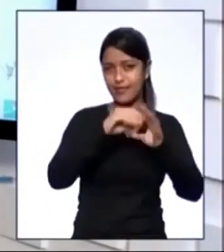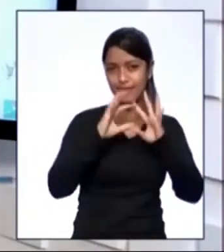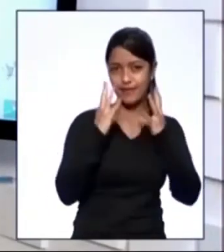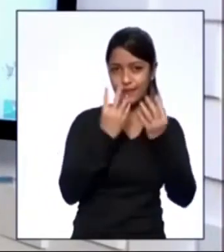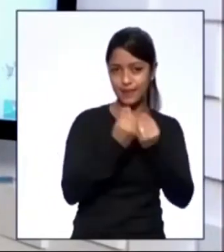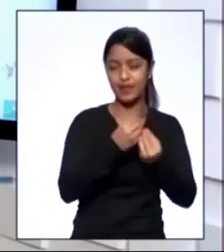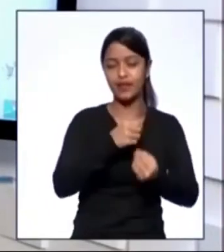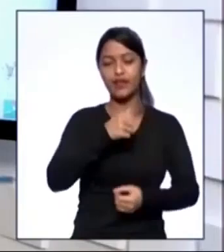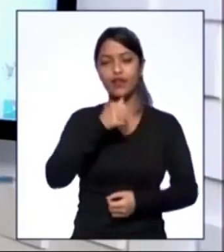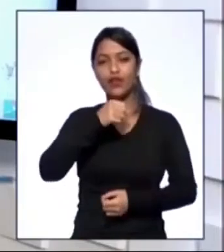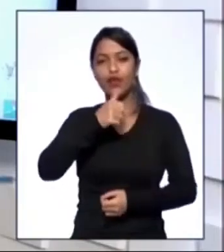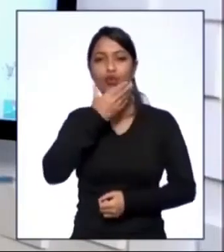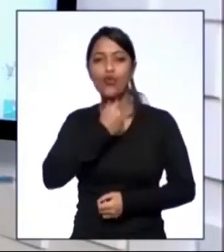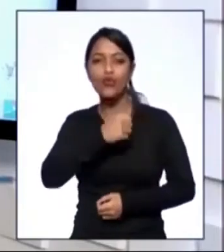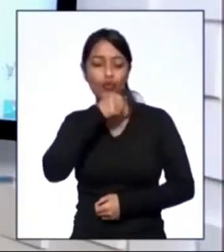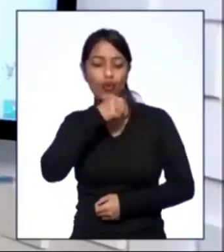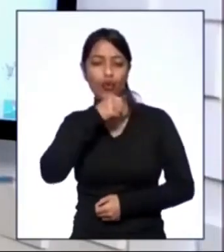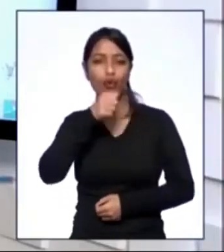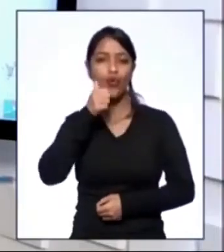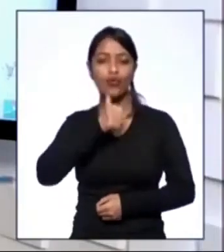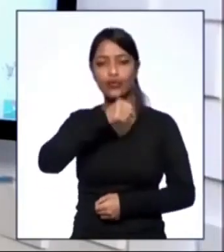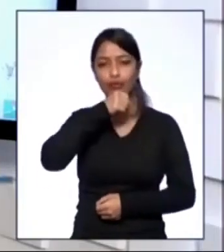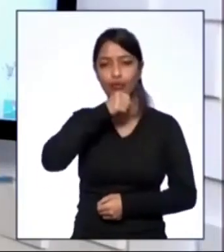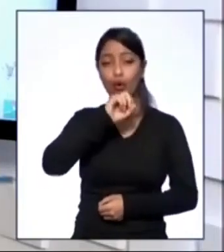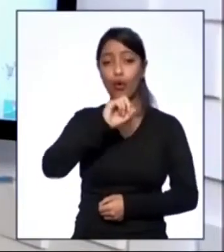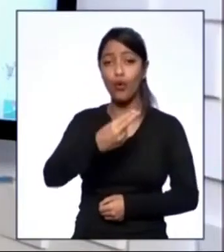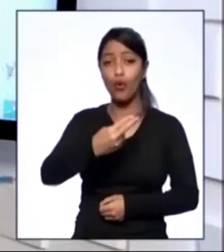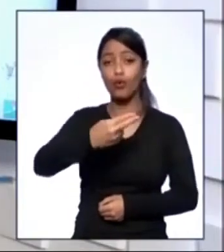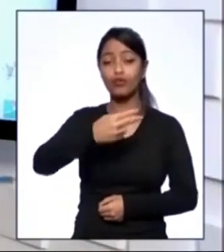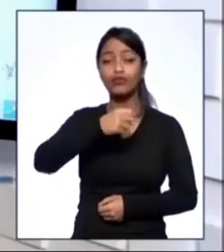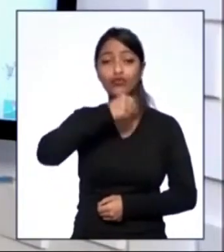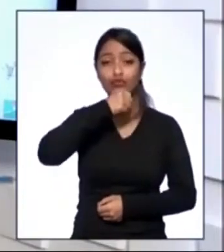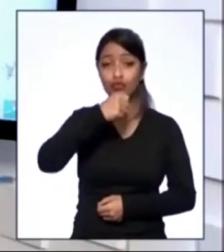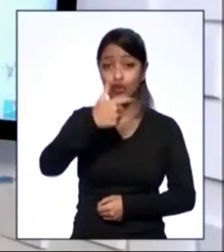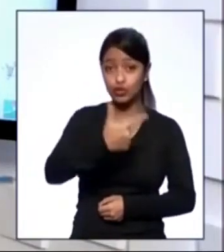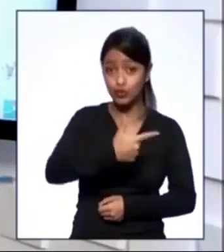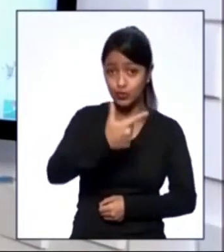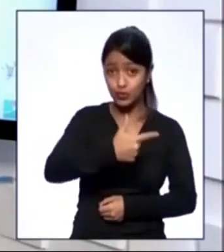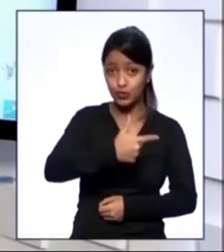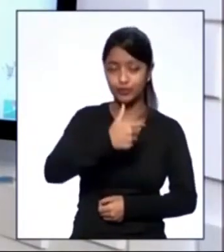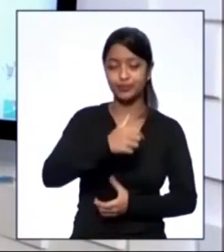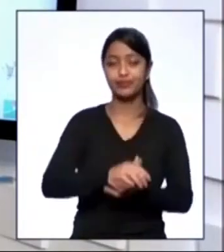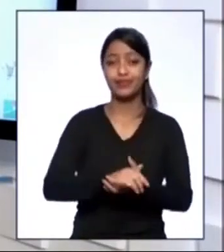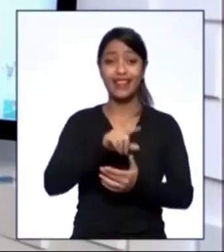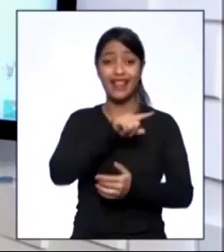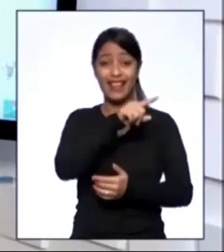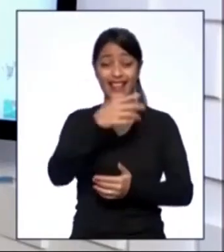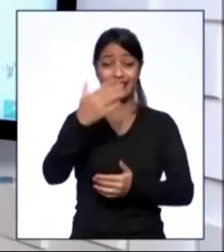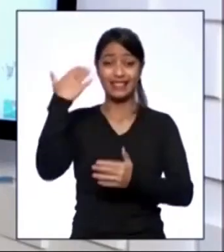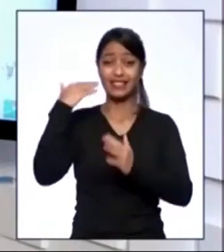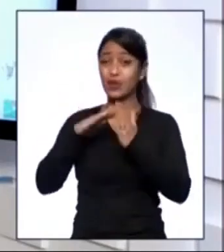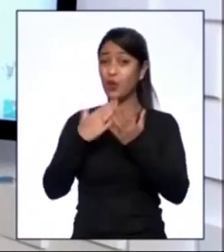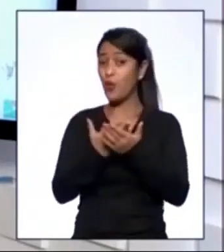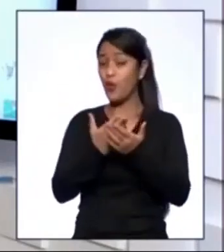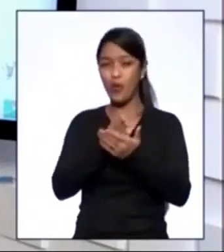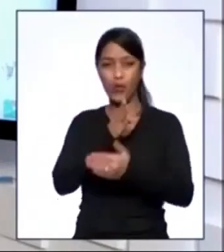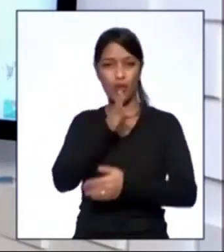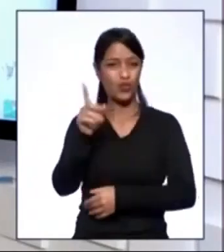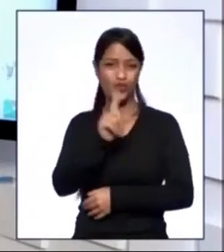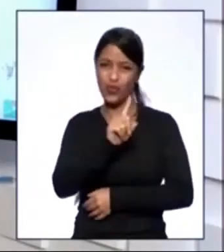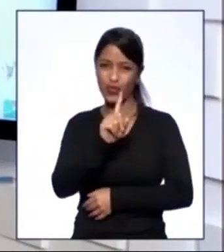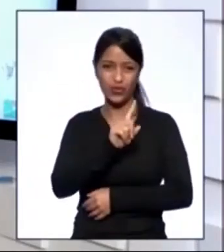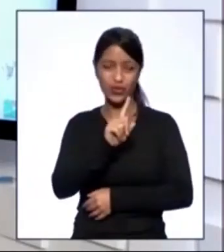avô, avó, bisavó, né, que não foram escolarizados ou que tiveram uma escolarização